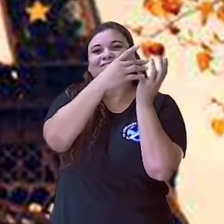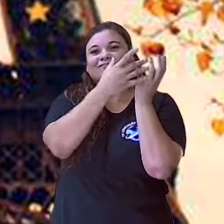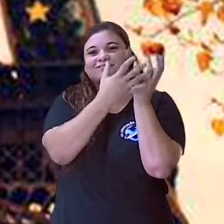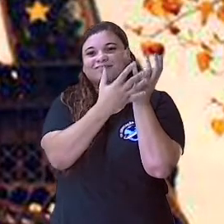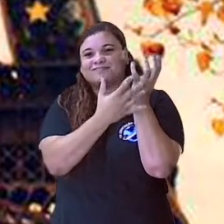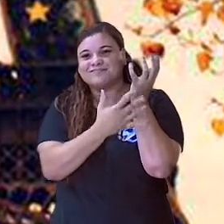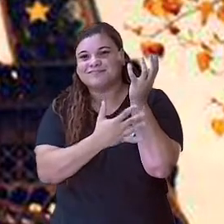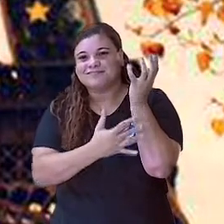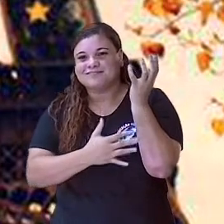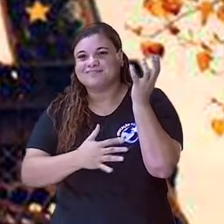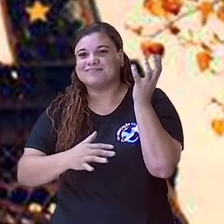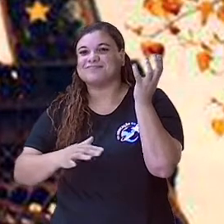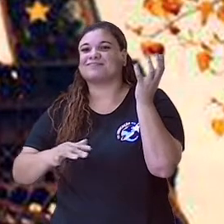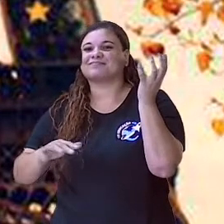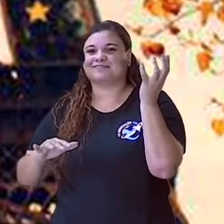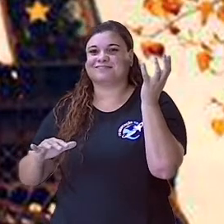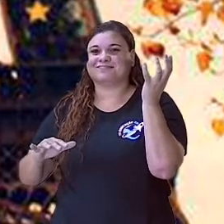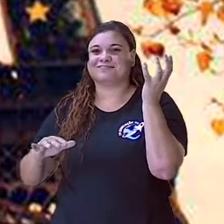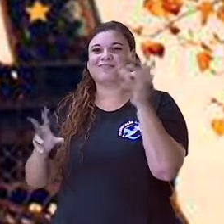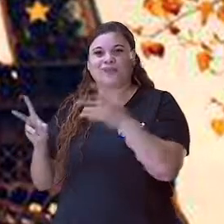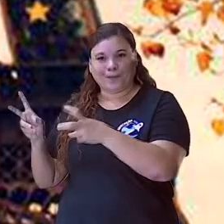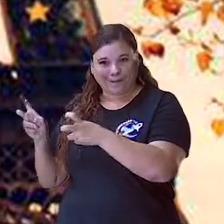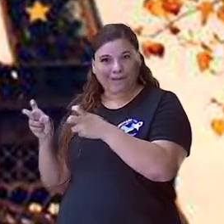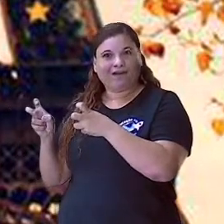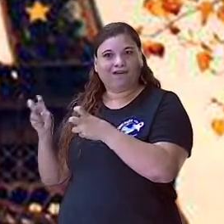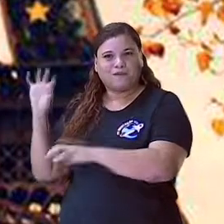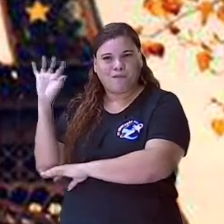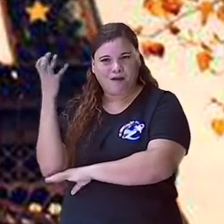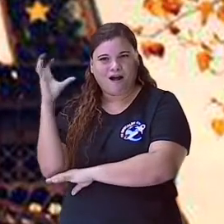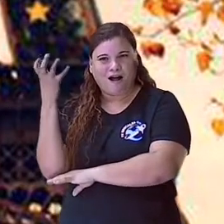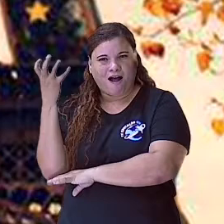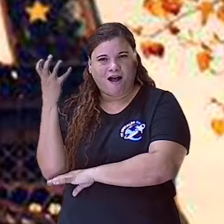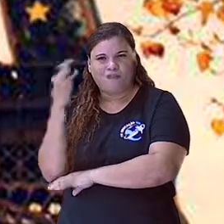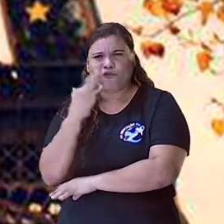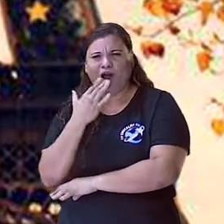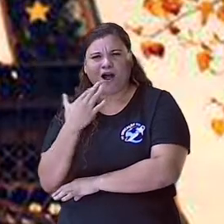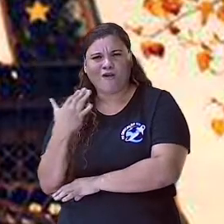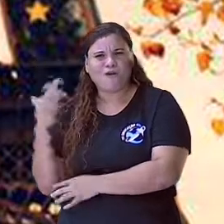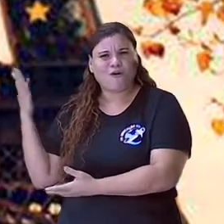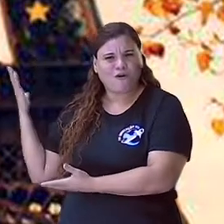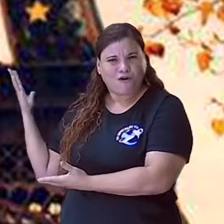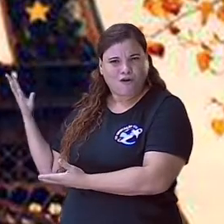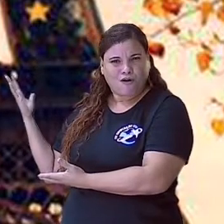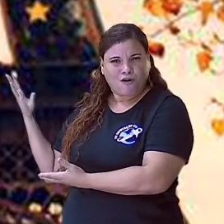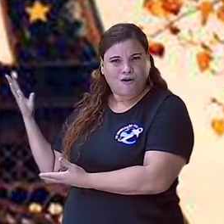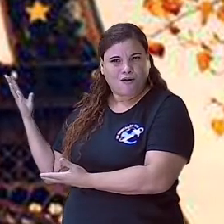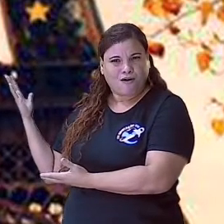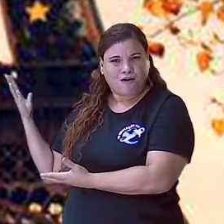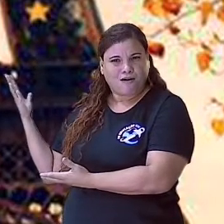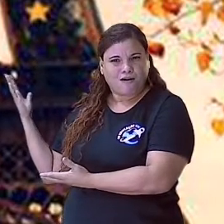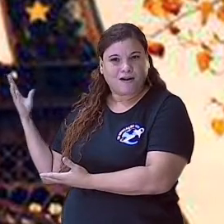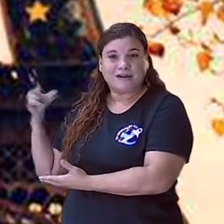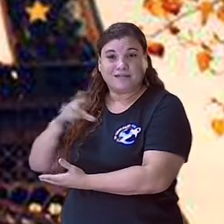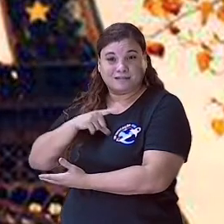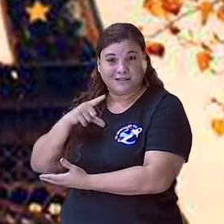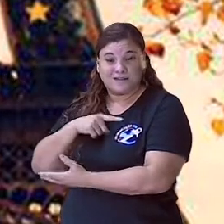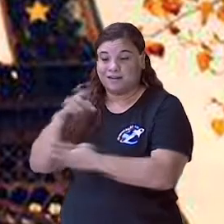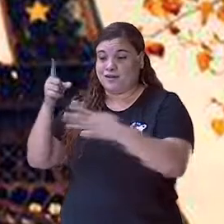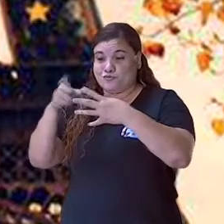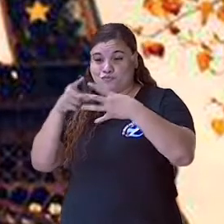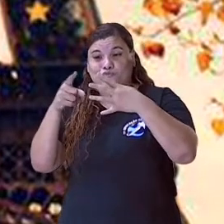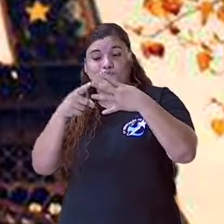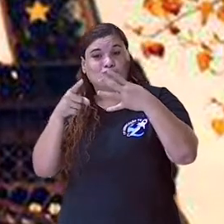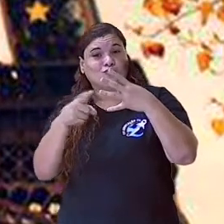outra característica da vegetação de clima temperado. As árvores,